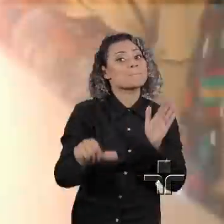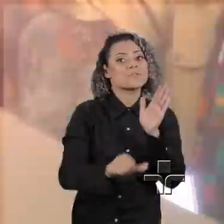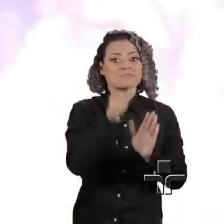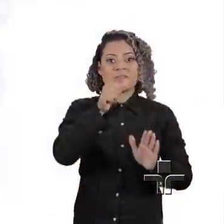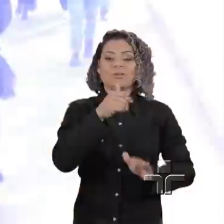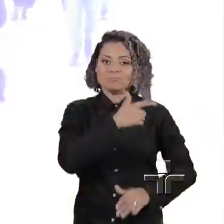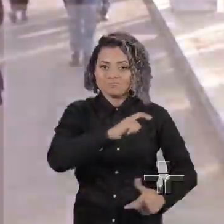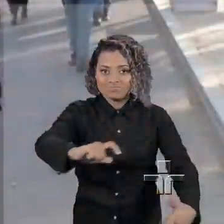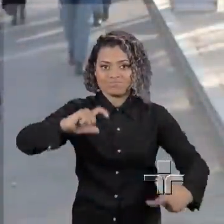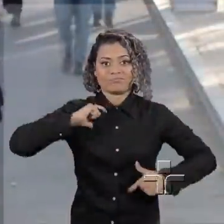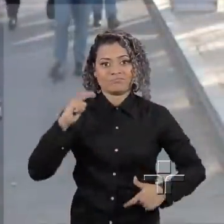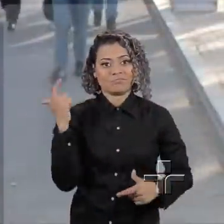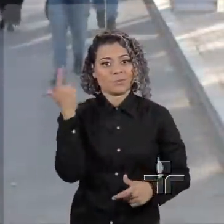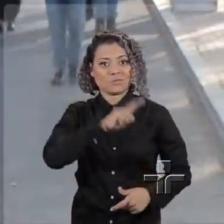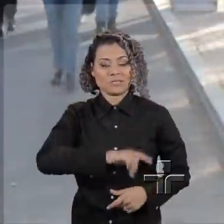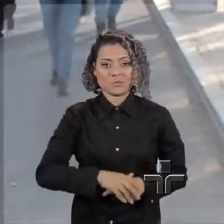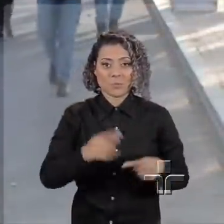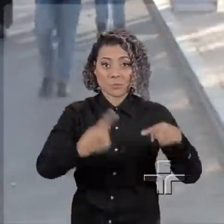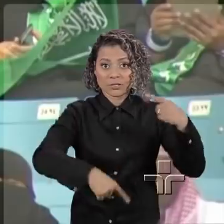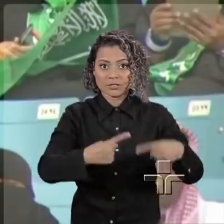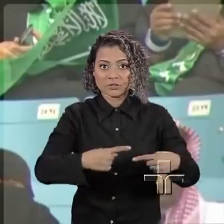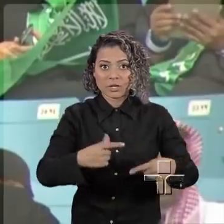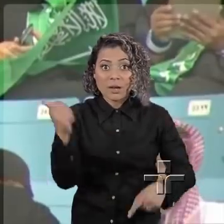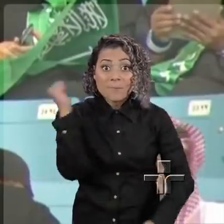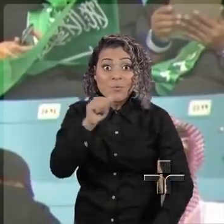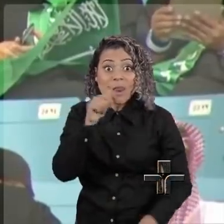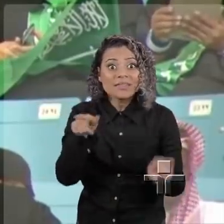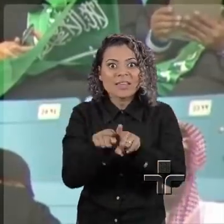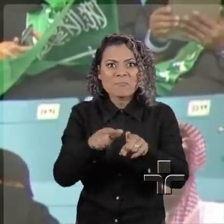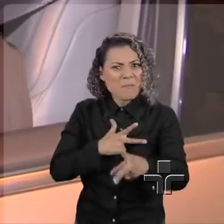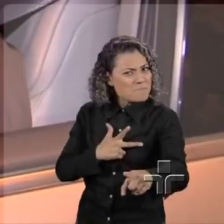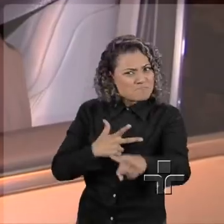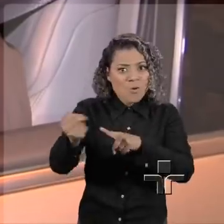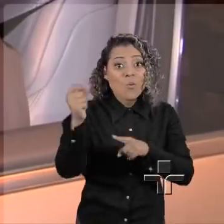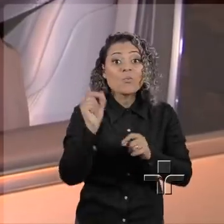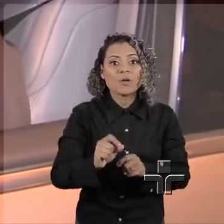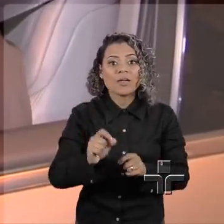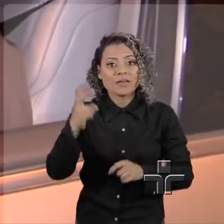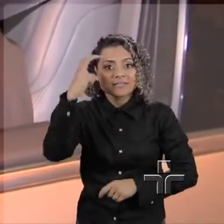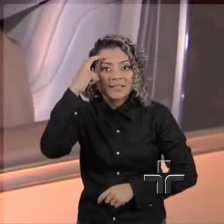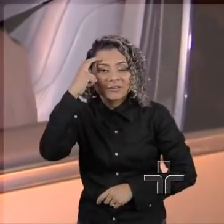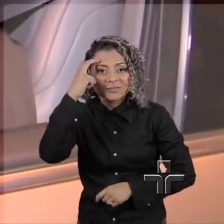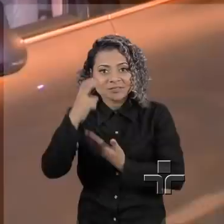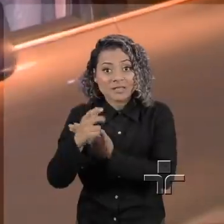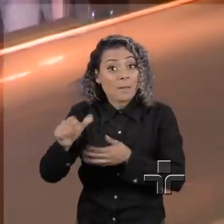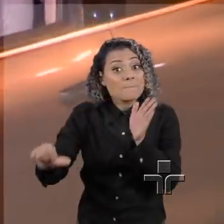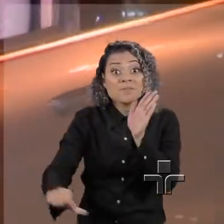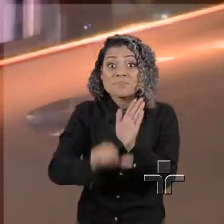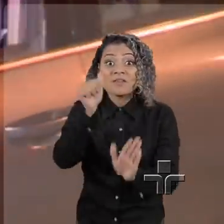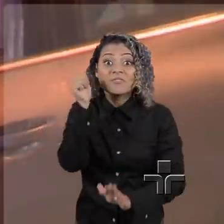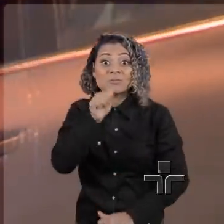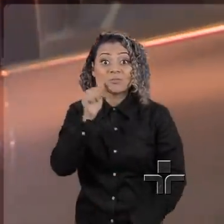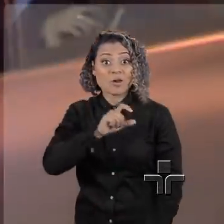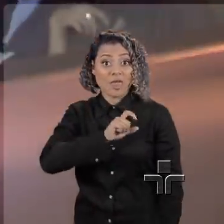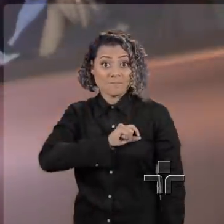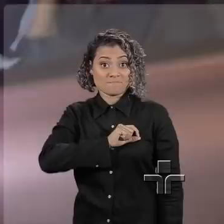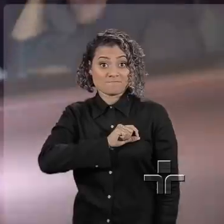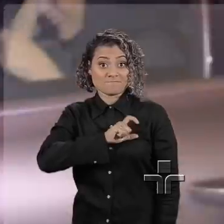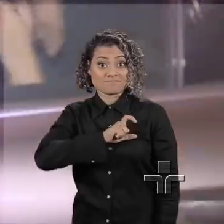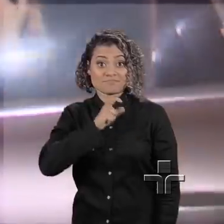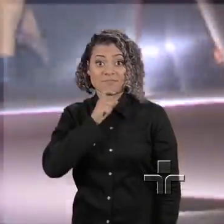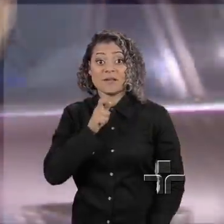país. Vitória feminina também na Arábia Saudita, que autorizou pela primeira vez as mulheres a